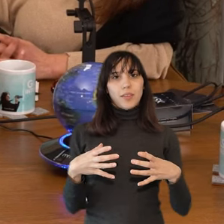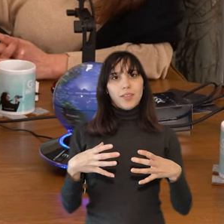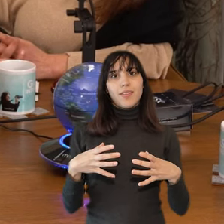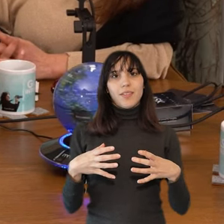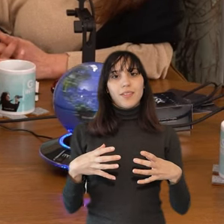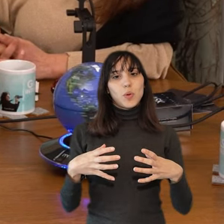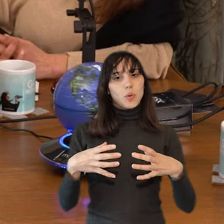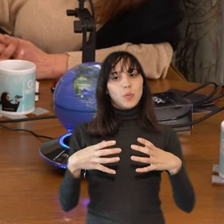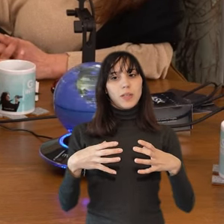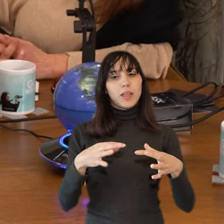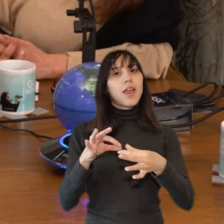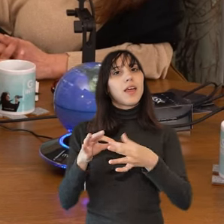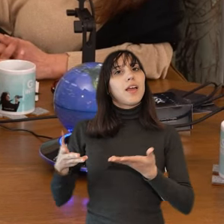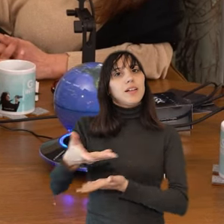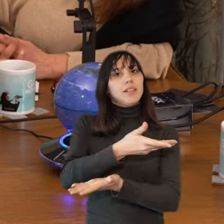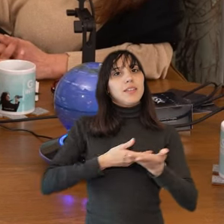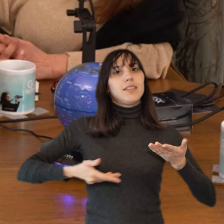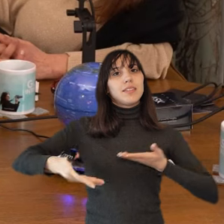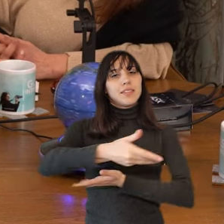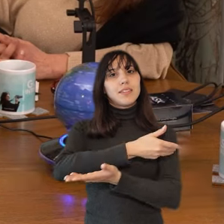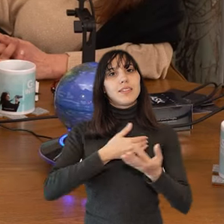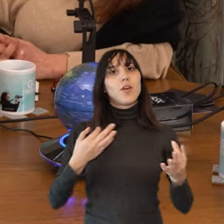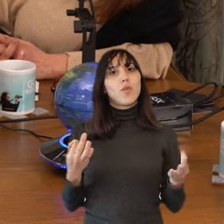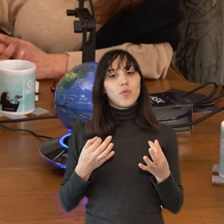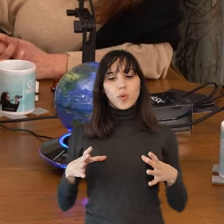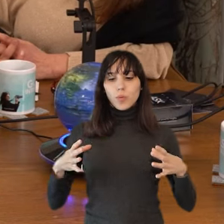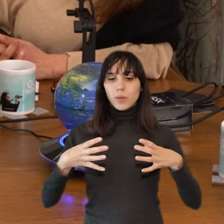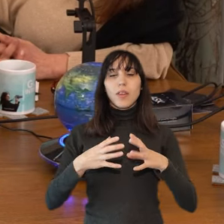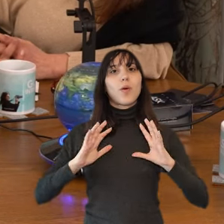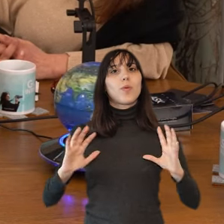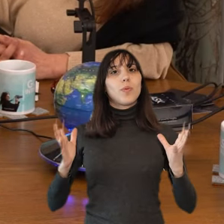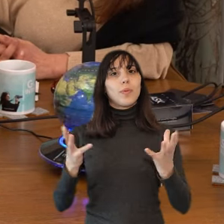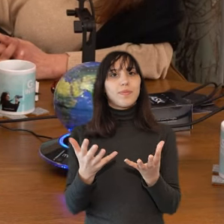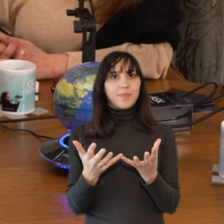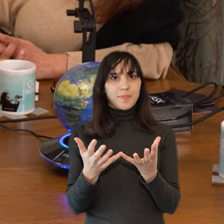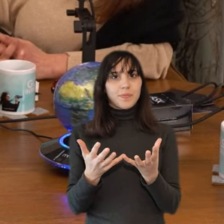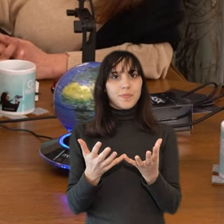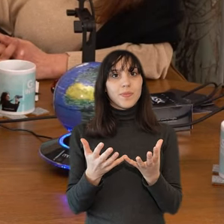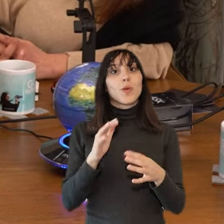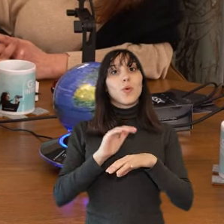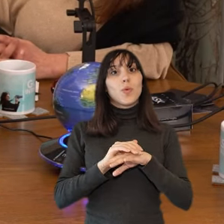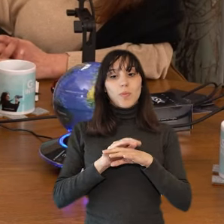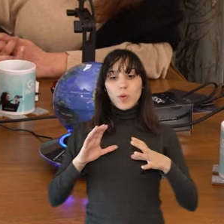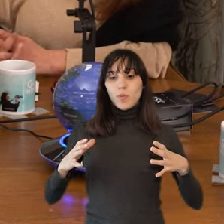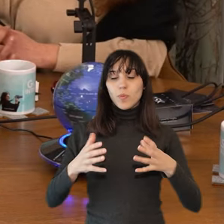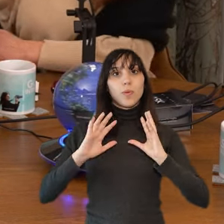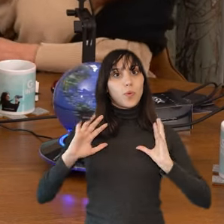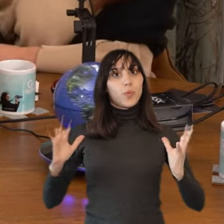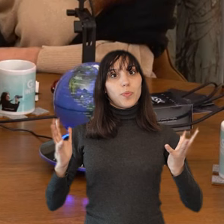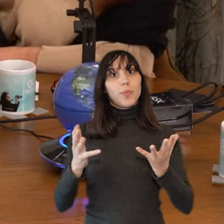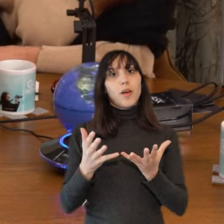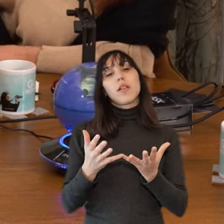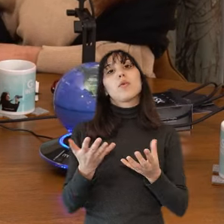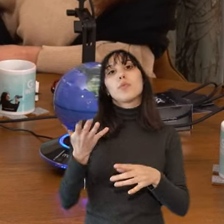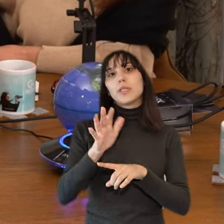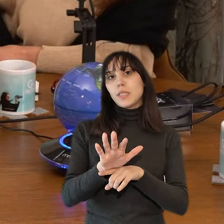não é da relação que se cria entre esta comunidade Global portanto como é uma comunidade global que nós eh por